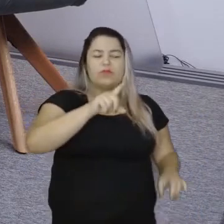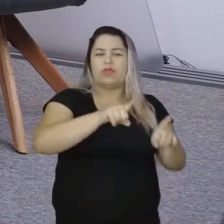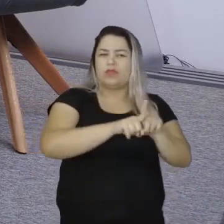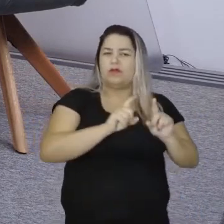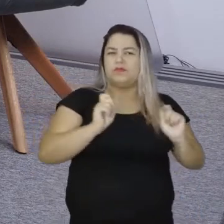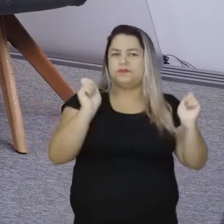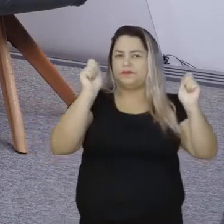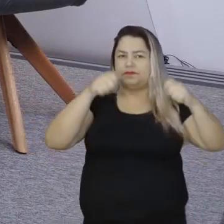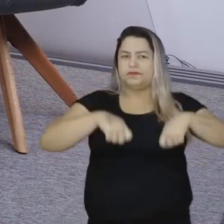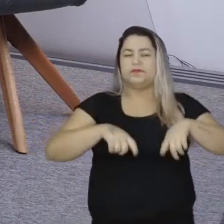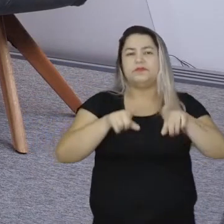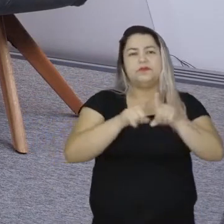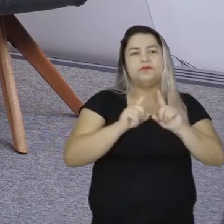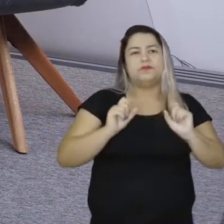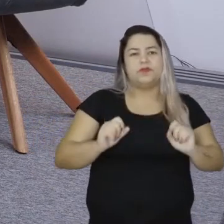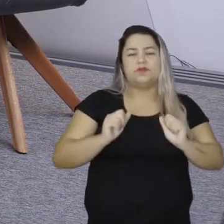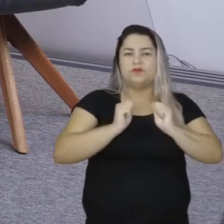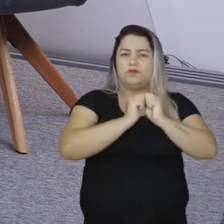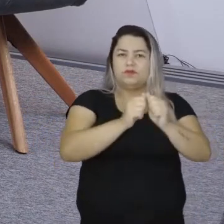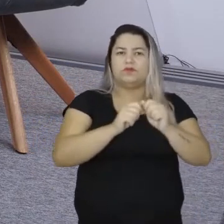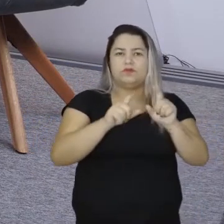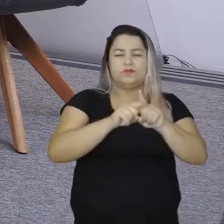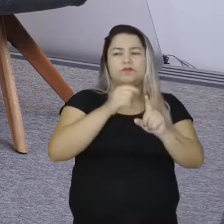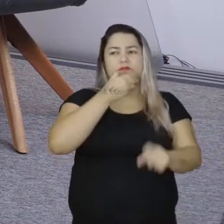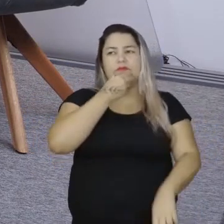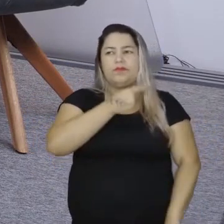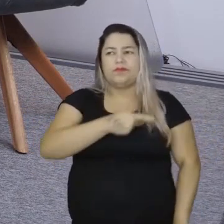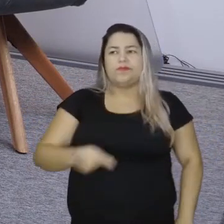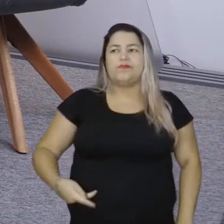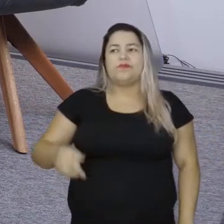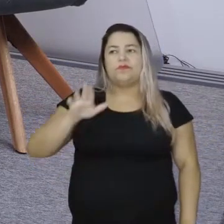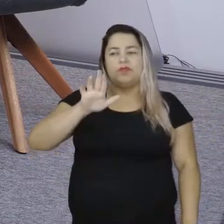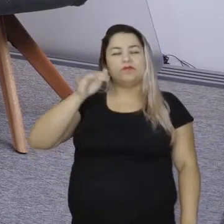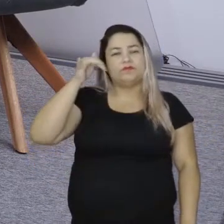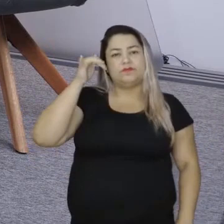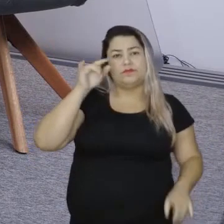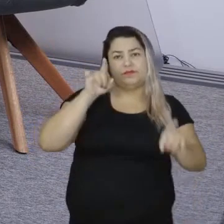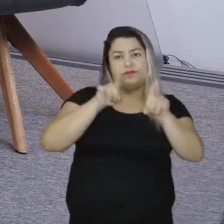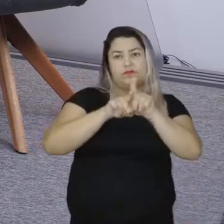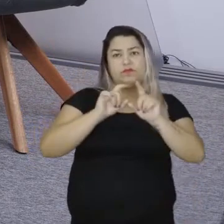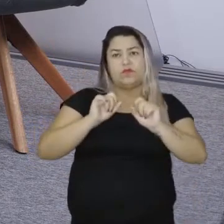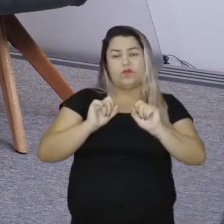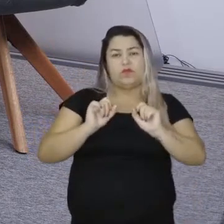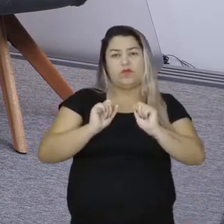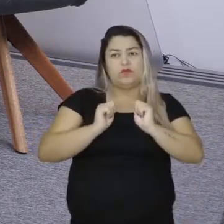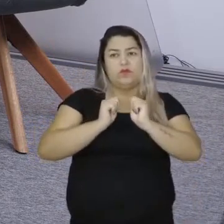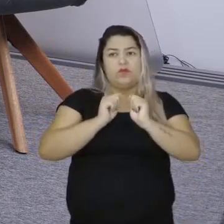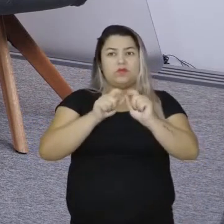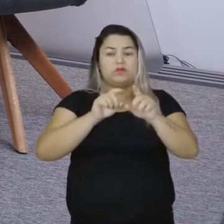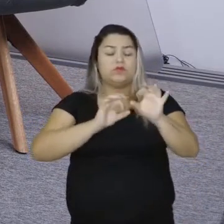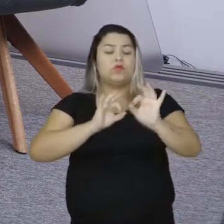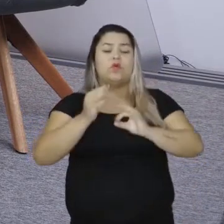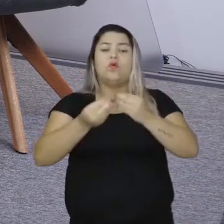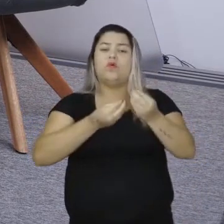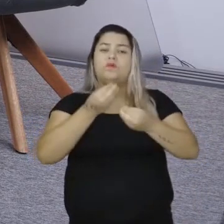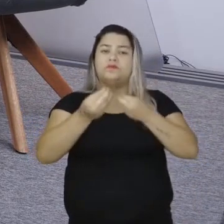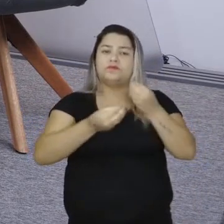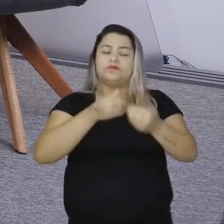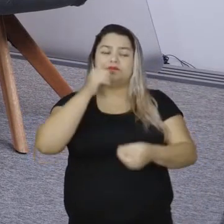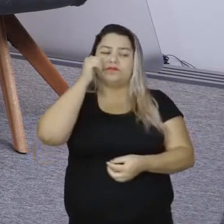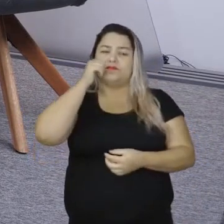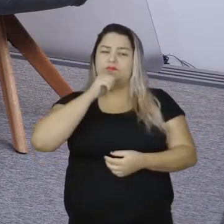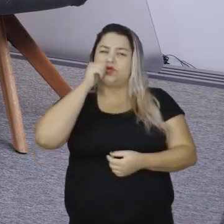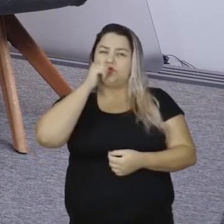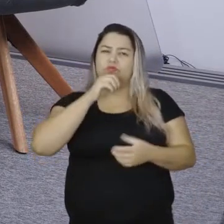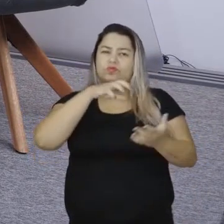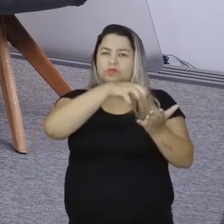providências necessárias, claro, junto com o presidente Lula, para enfrentar essa questão. E como é que é a organização das mulheres